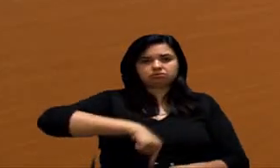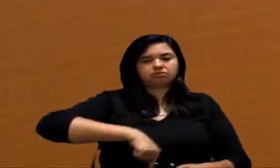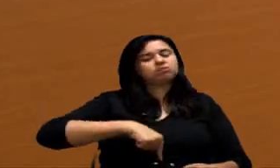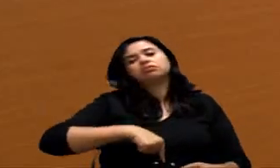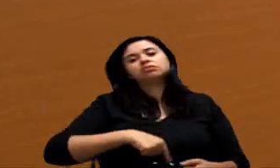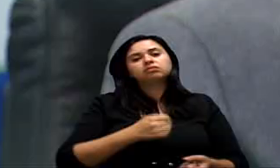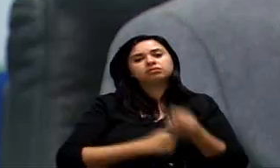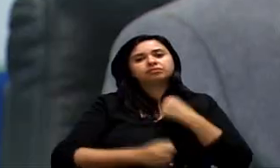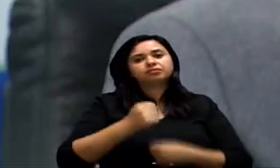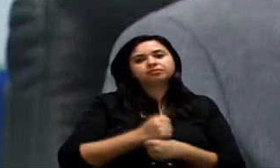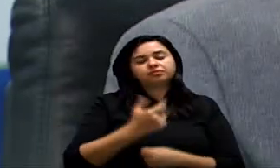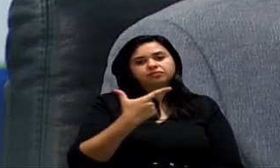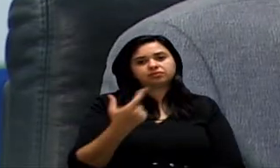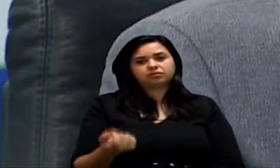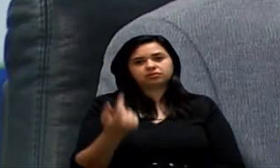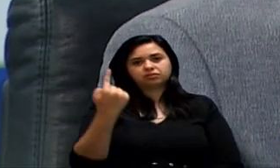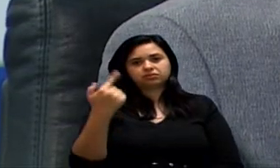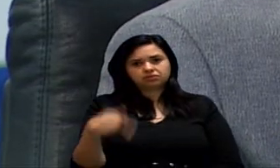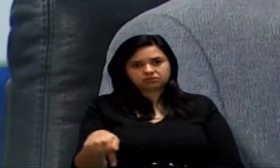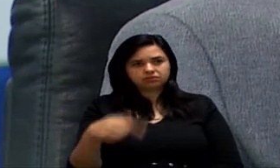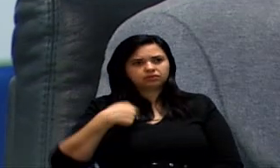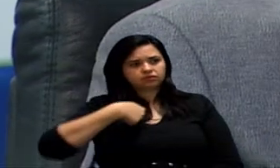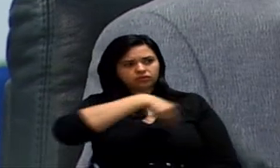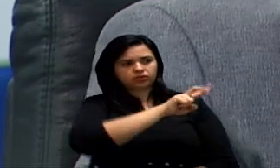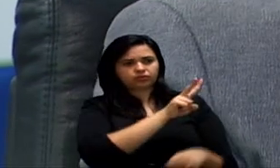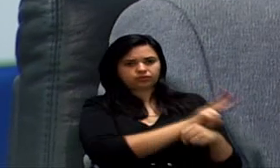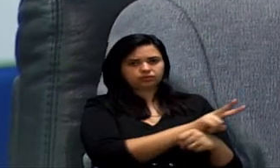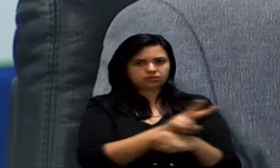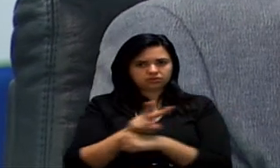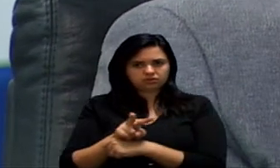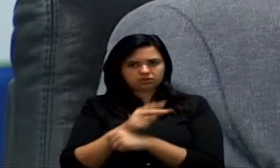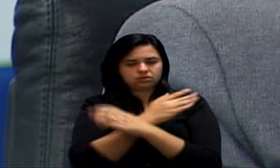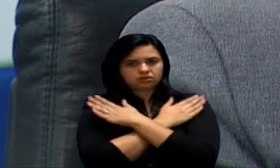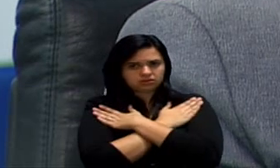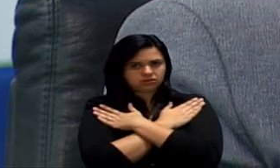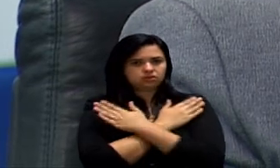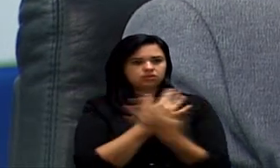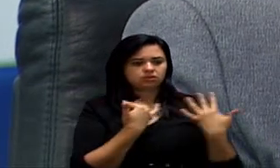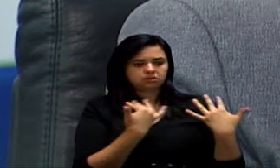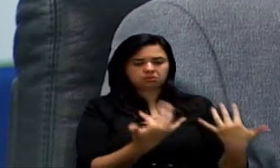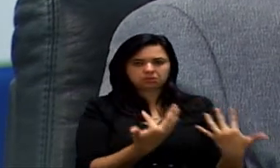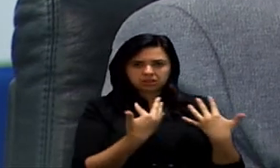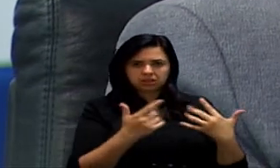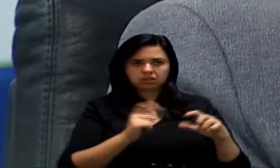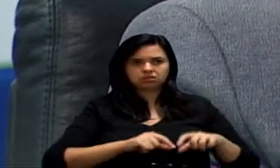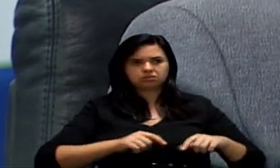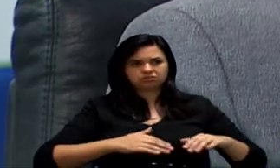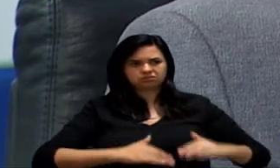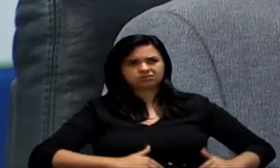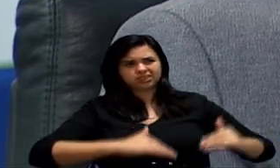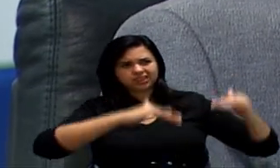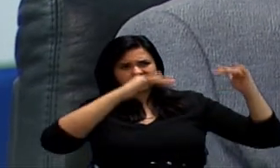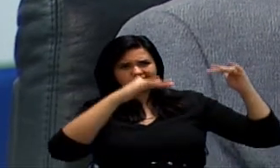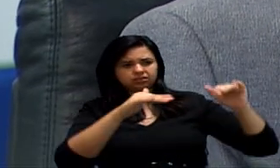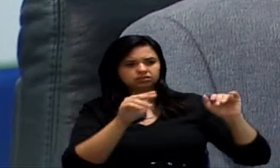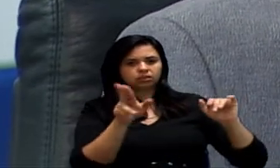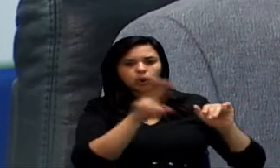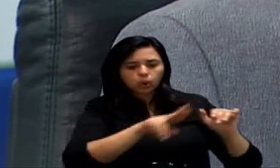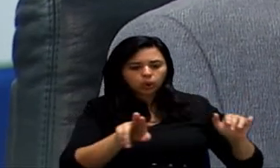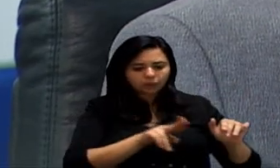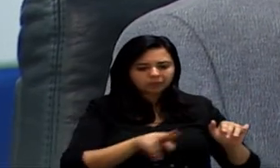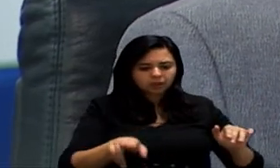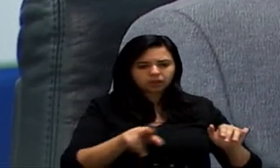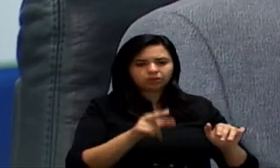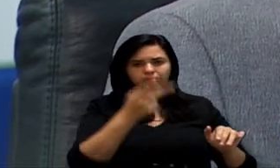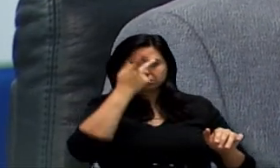no cemitério, mato alto, o nome, né, de quem está sepultado ali não tinha as plaquinhas, identificação, estava uma vergonha,